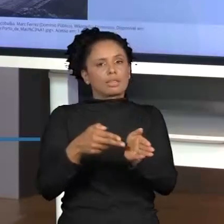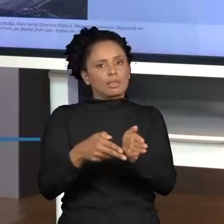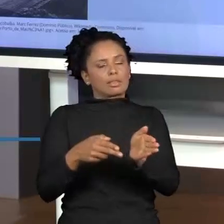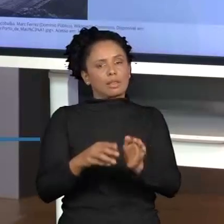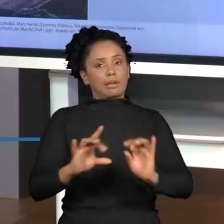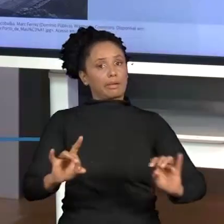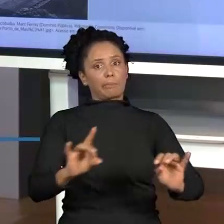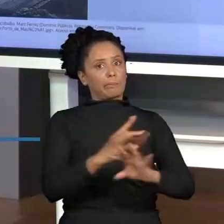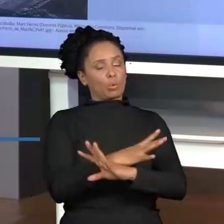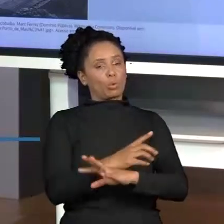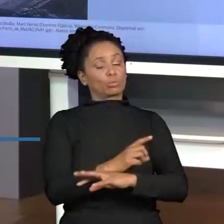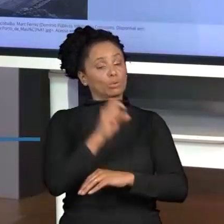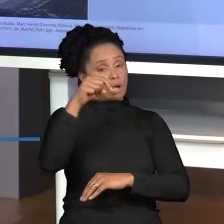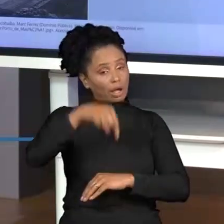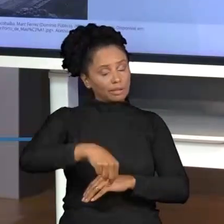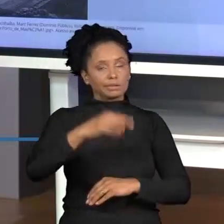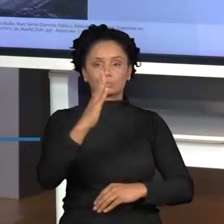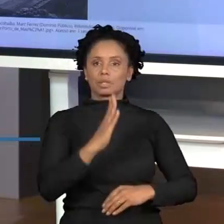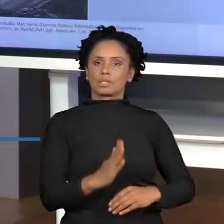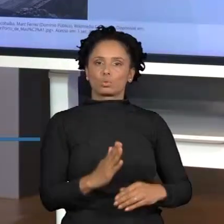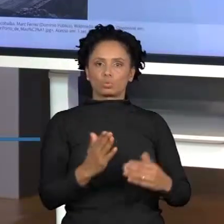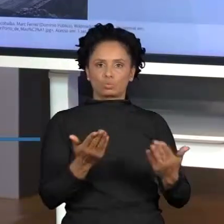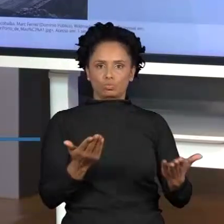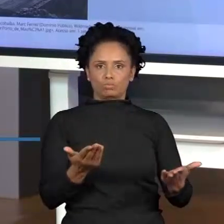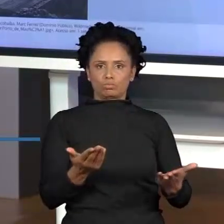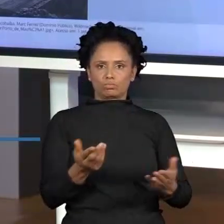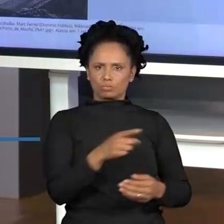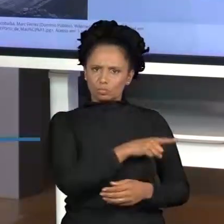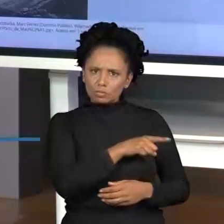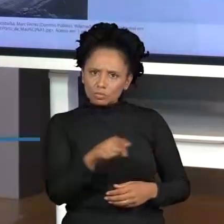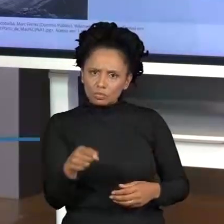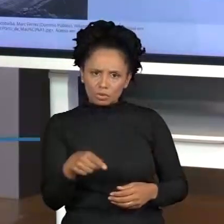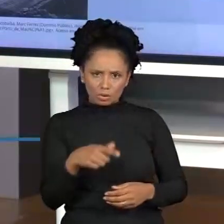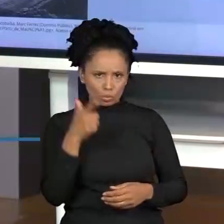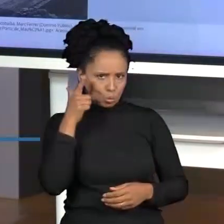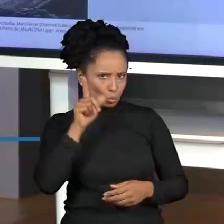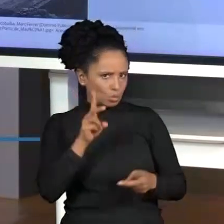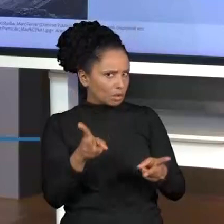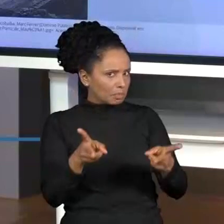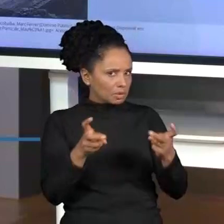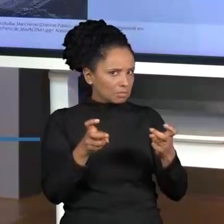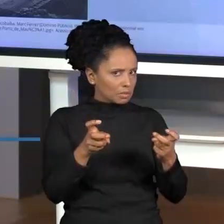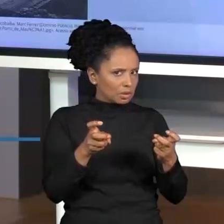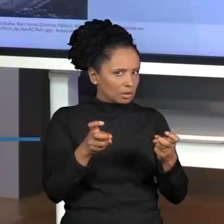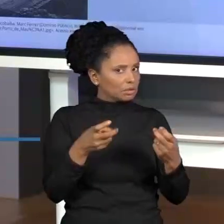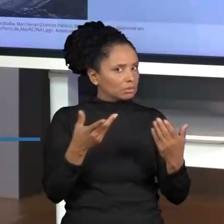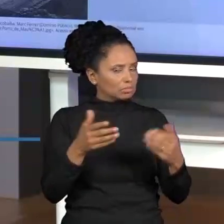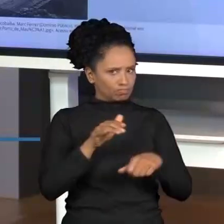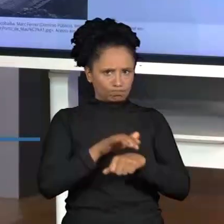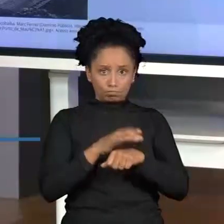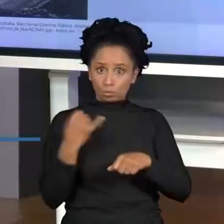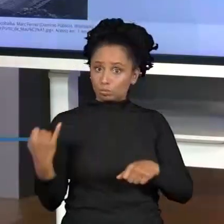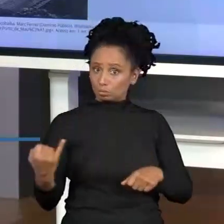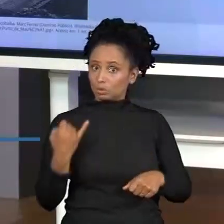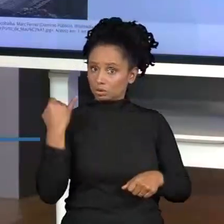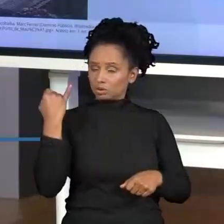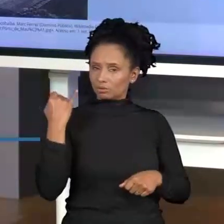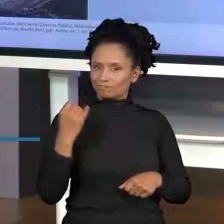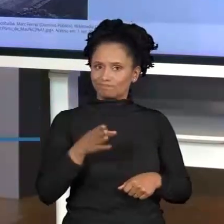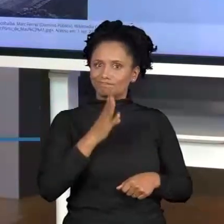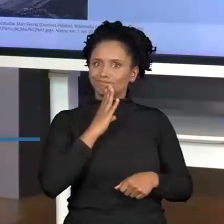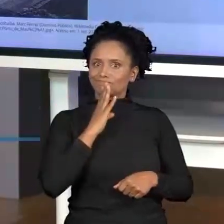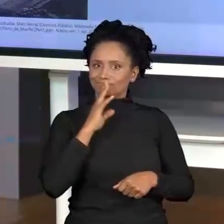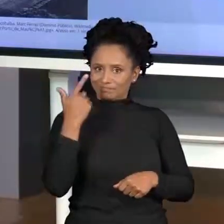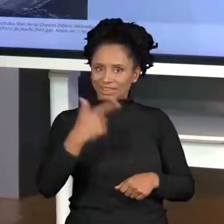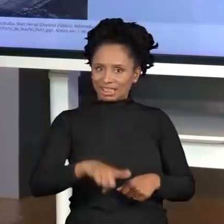utilizando os trens aqui no Brasil. Então, a gente consegue perceber a importância desse empresário. Vamos descobrir um pouquinho mais? Vamos